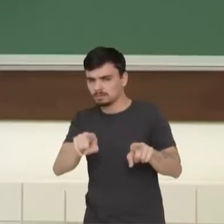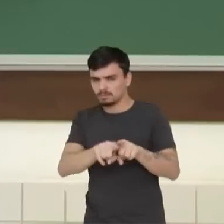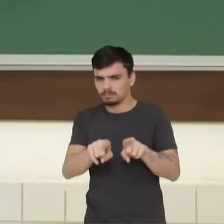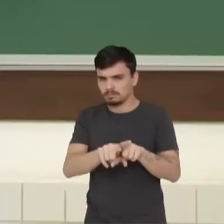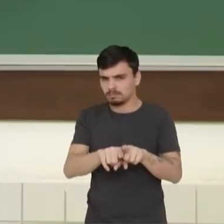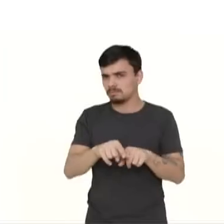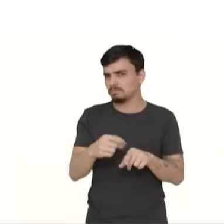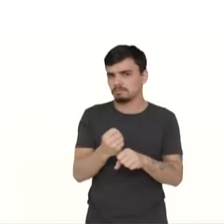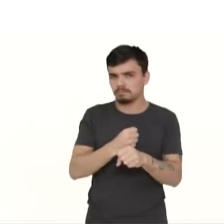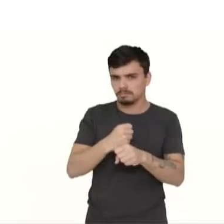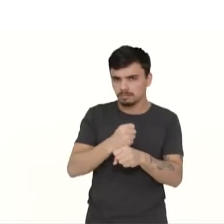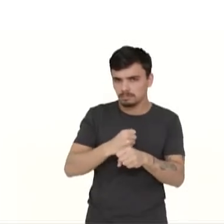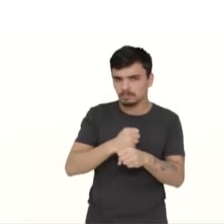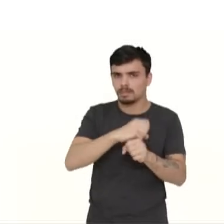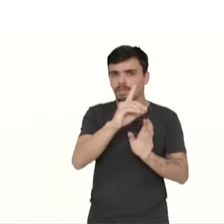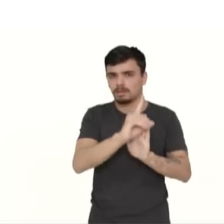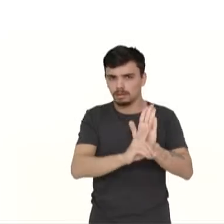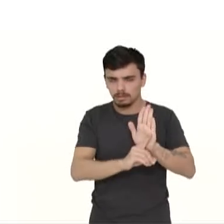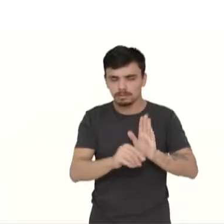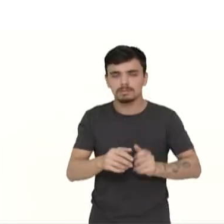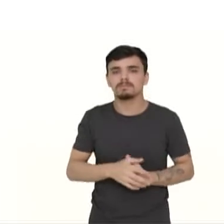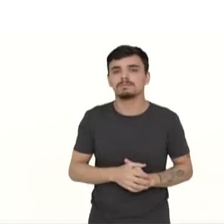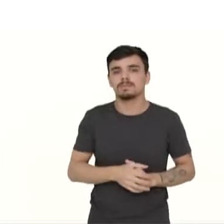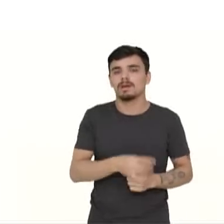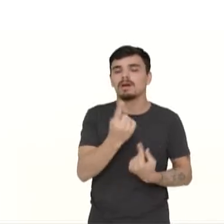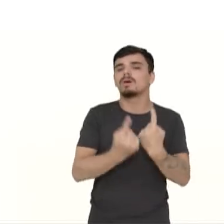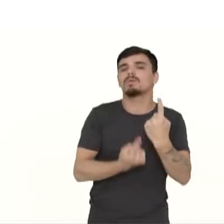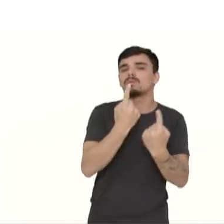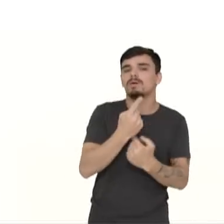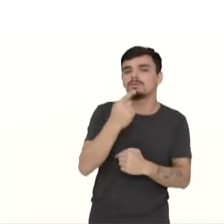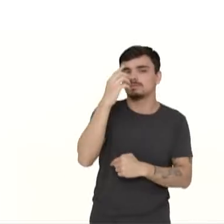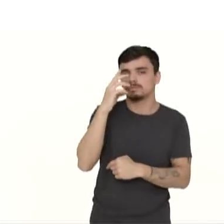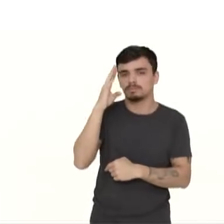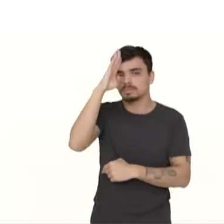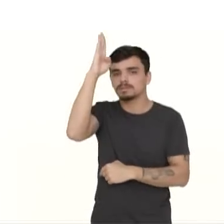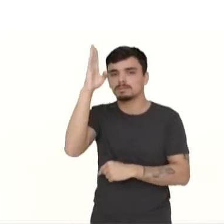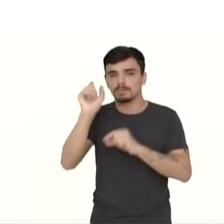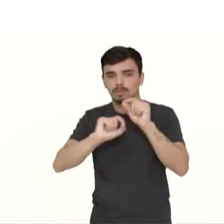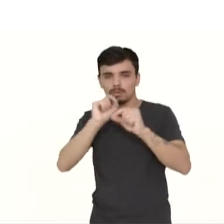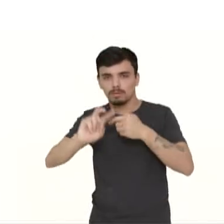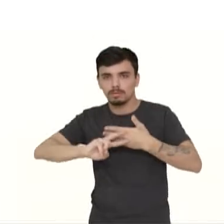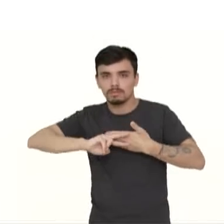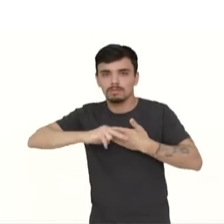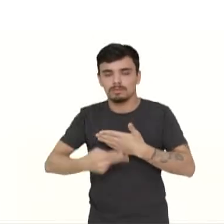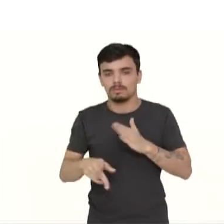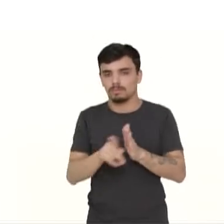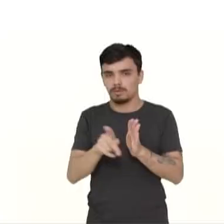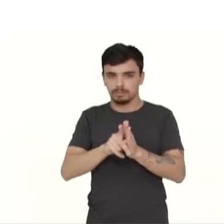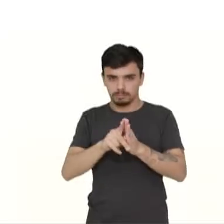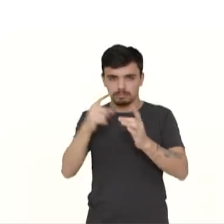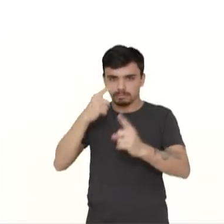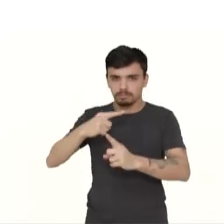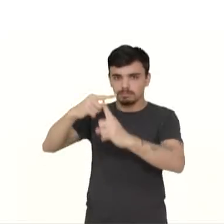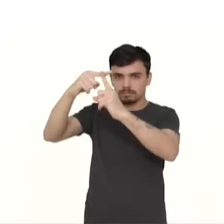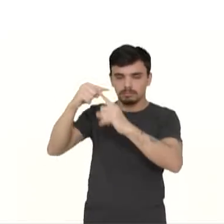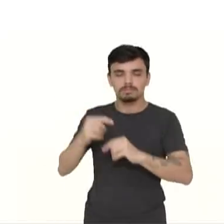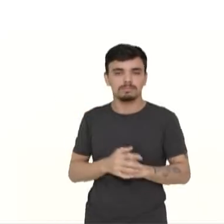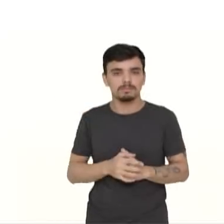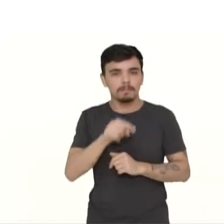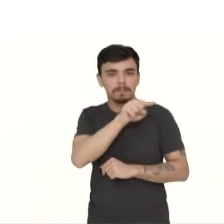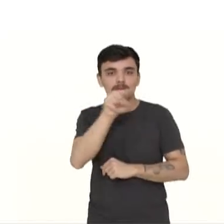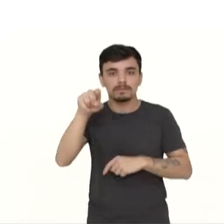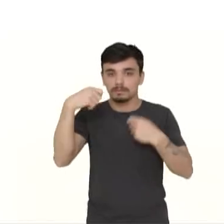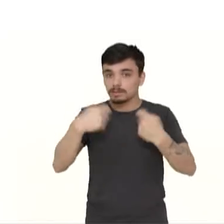né, muitas décadas. E quais são as principais consequências das cruzadas? E isso que é o